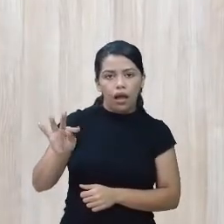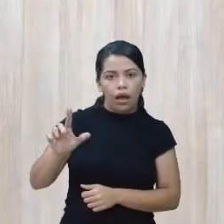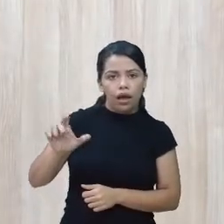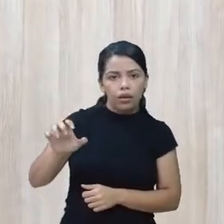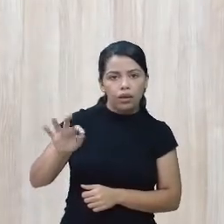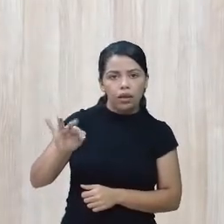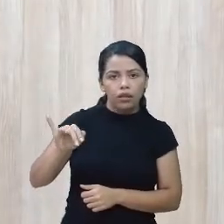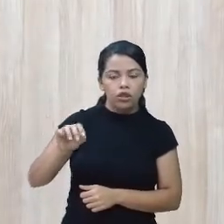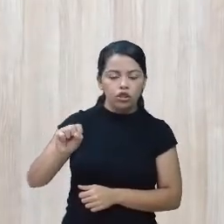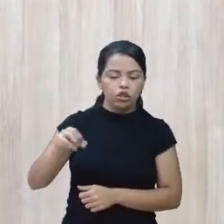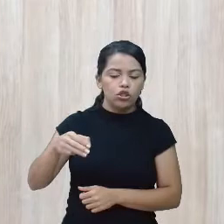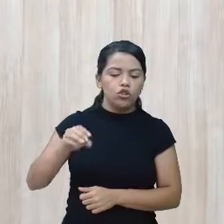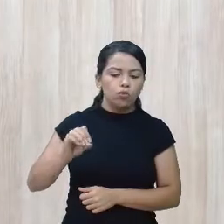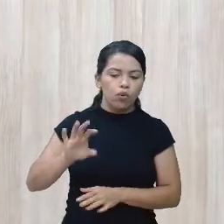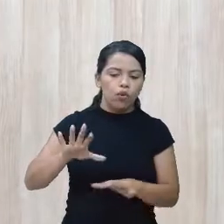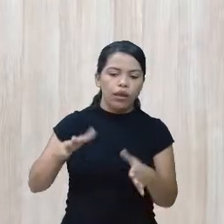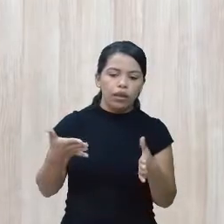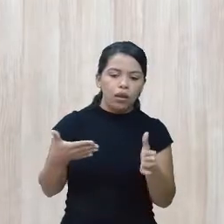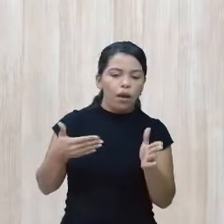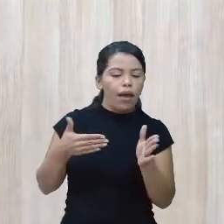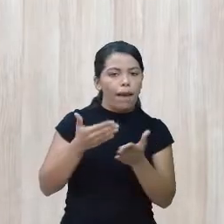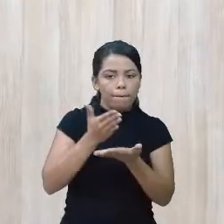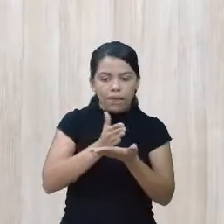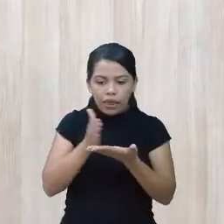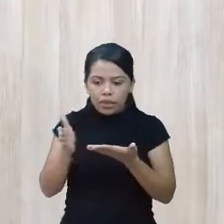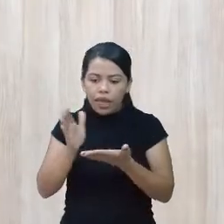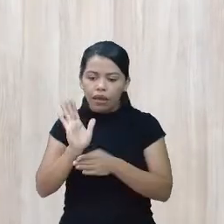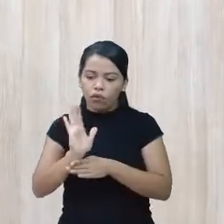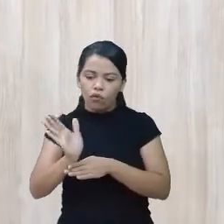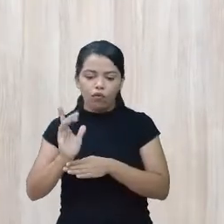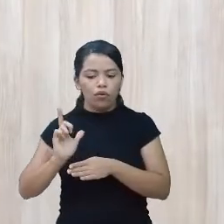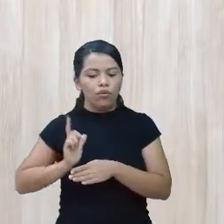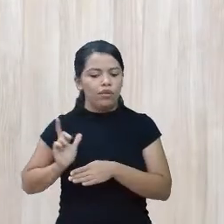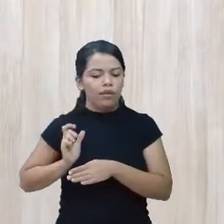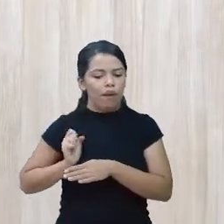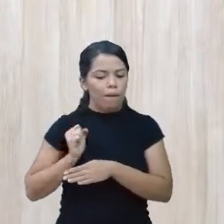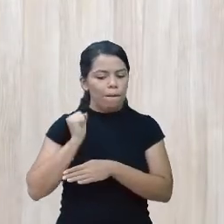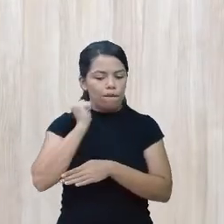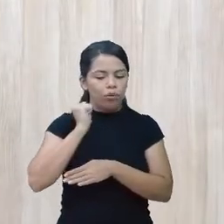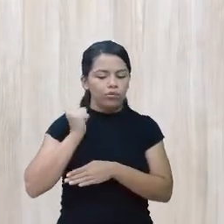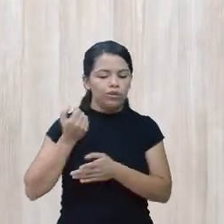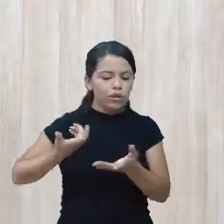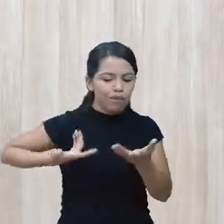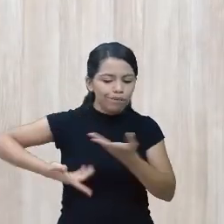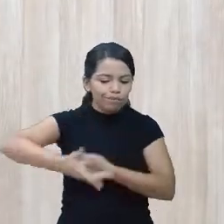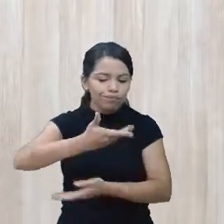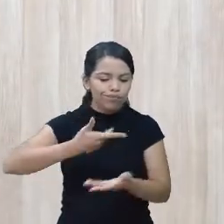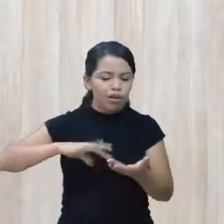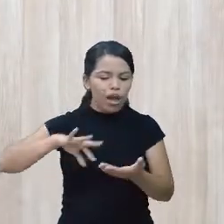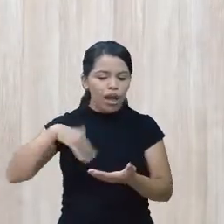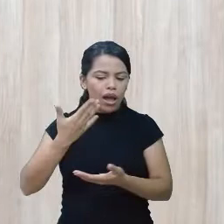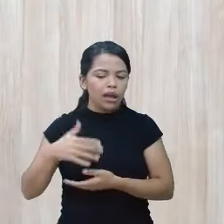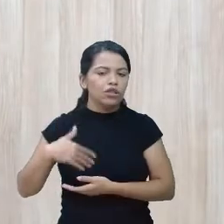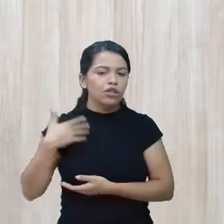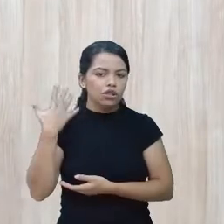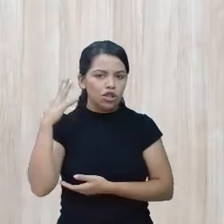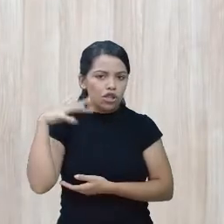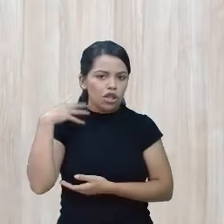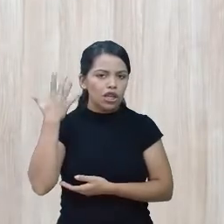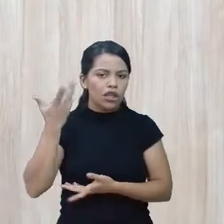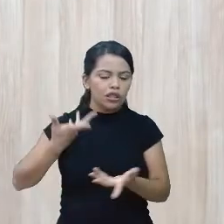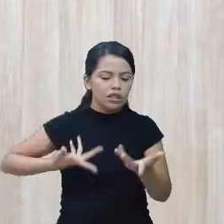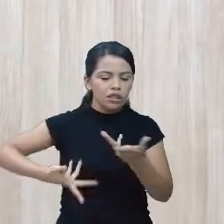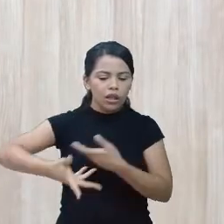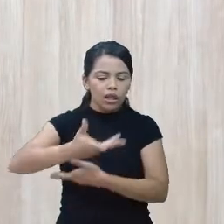é metade do filme. Assim, ela tem um poder muito grande de envolver a gente no filme, de dar emoção, de criar